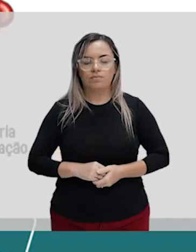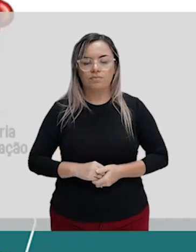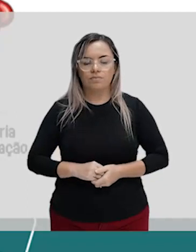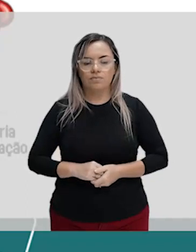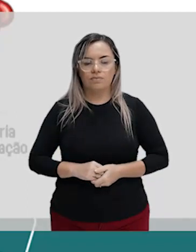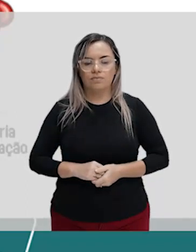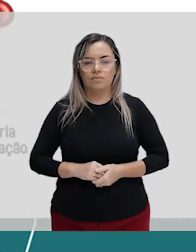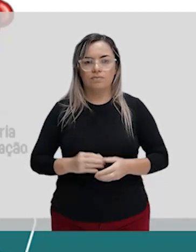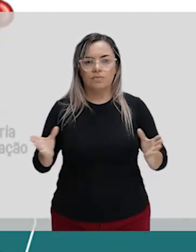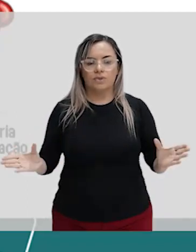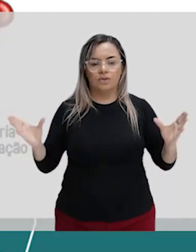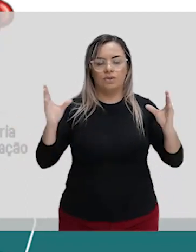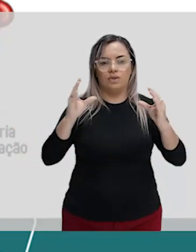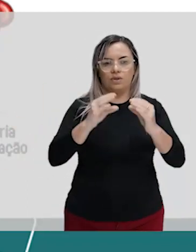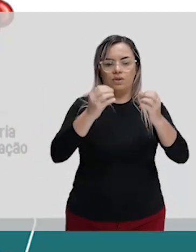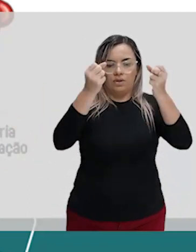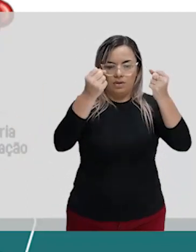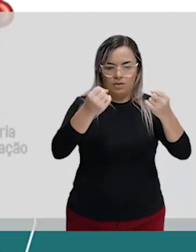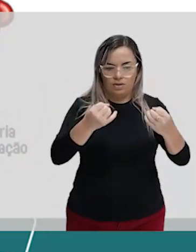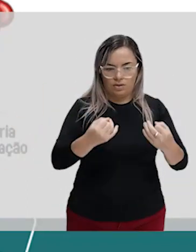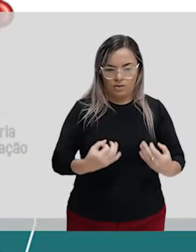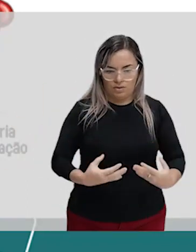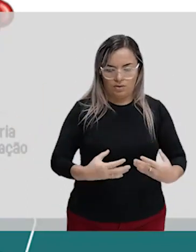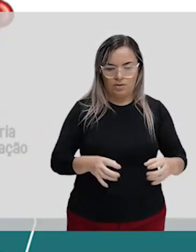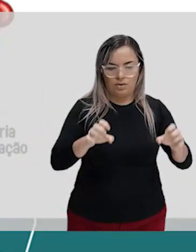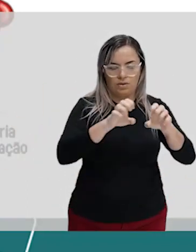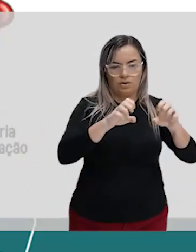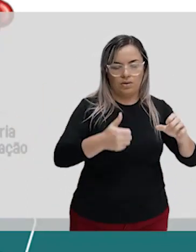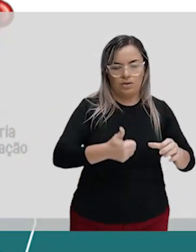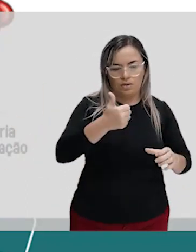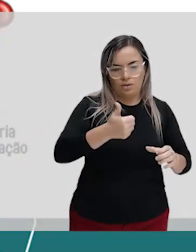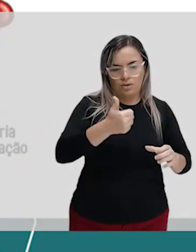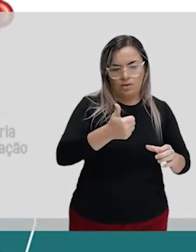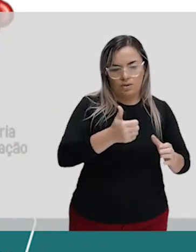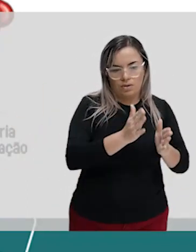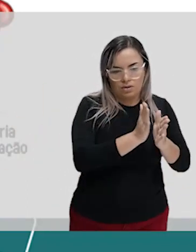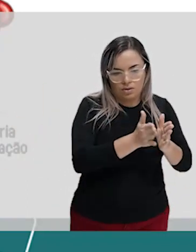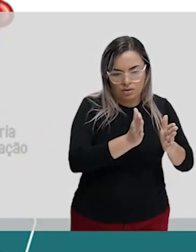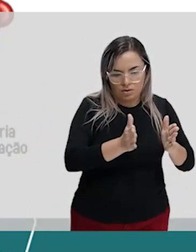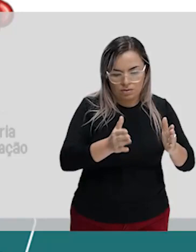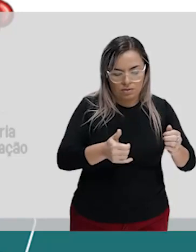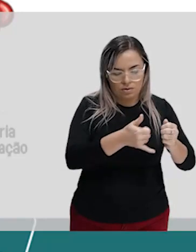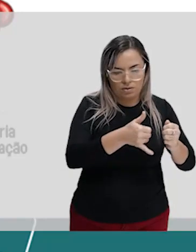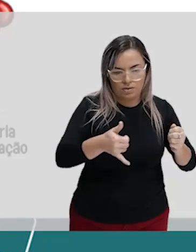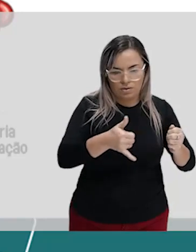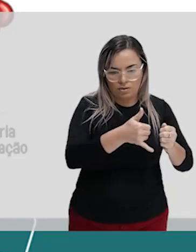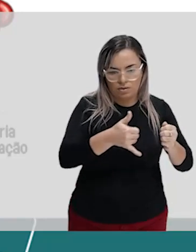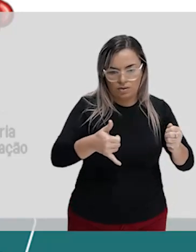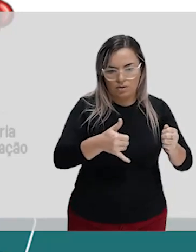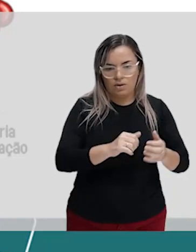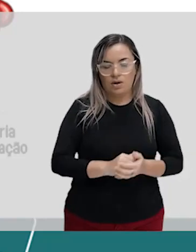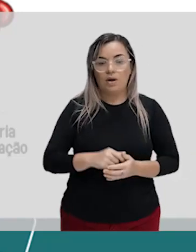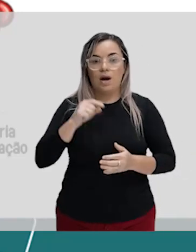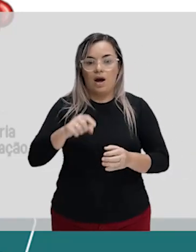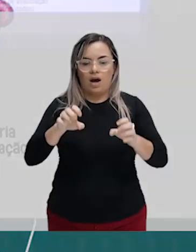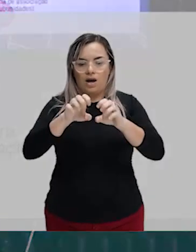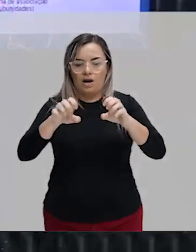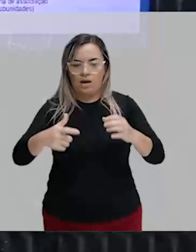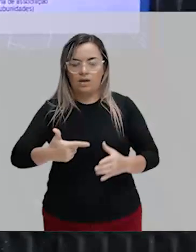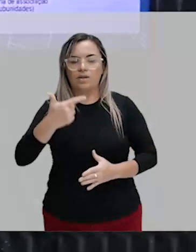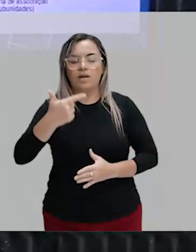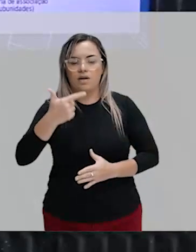é a sequência de aminoácidos, a estrutura secundária são as hélices ou